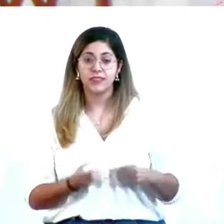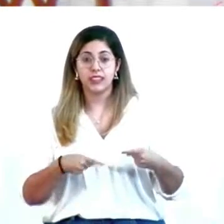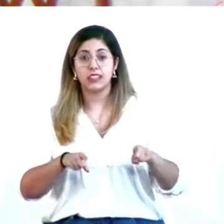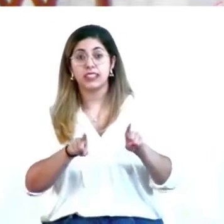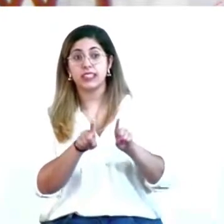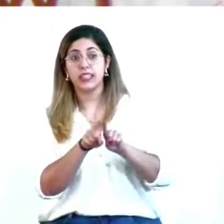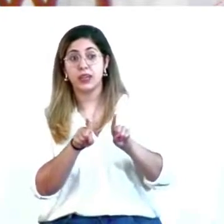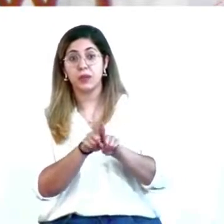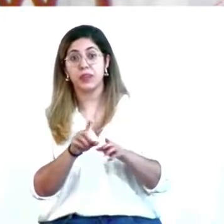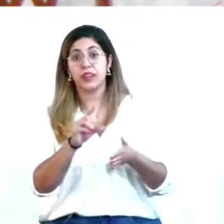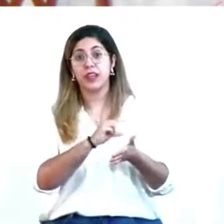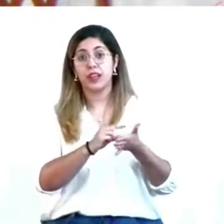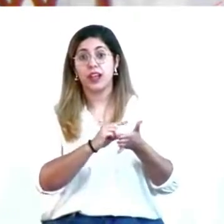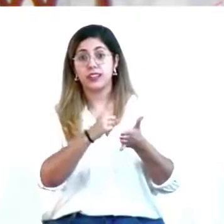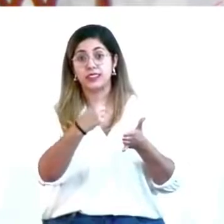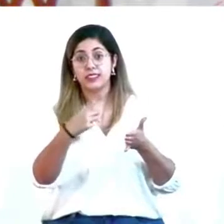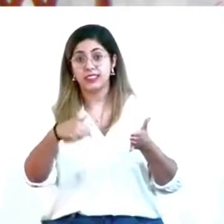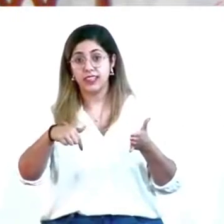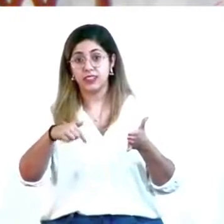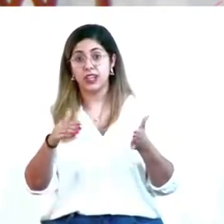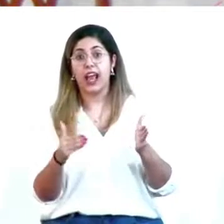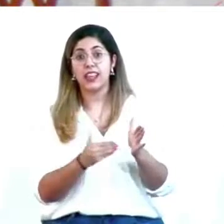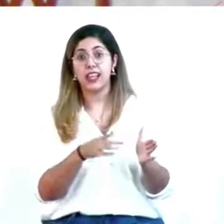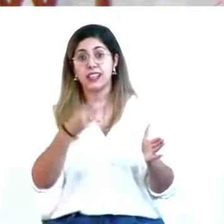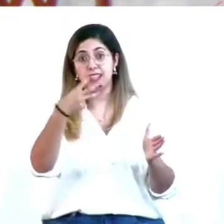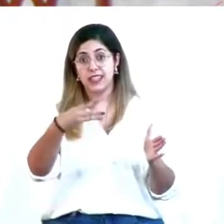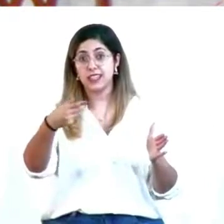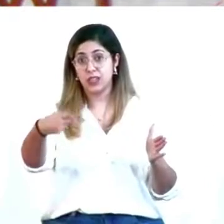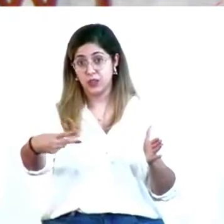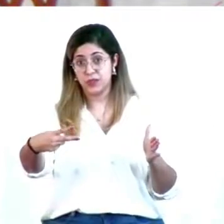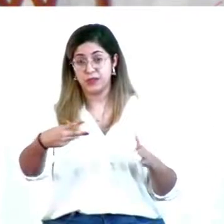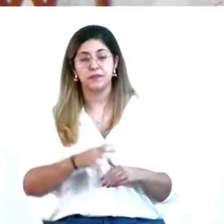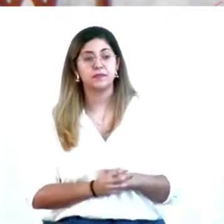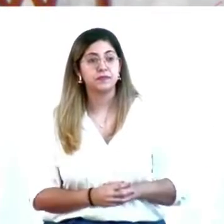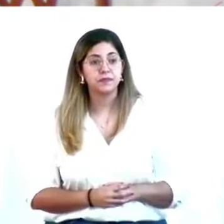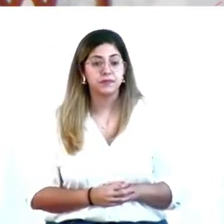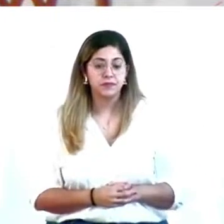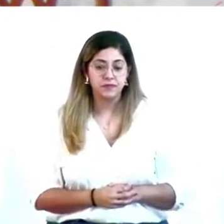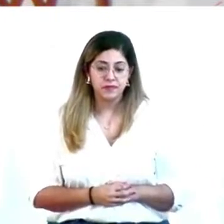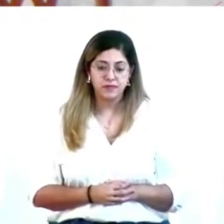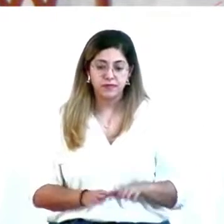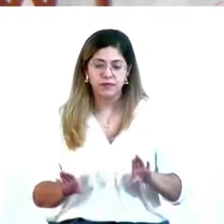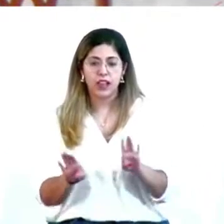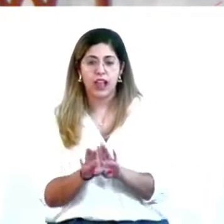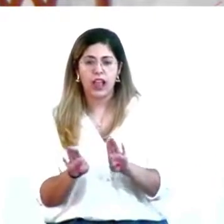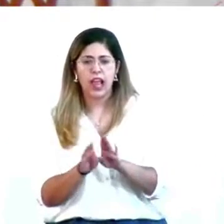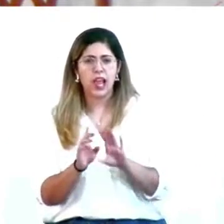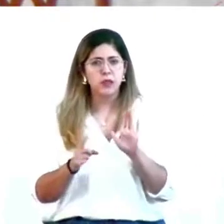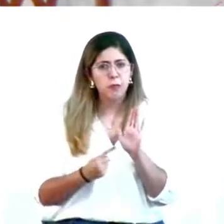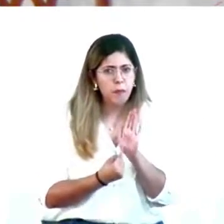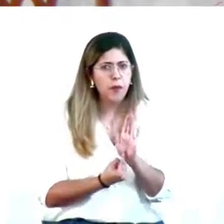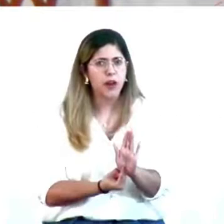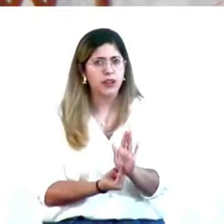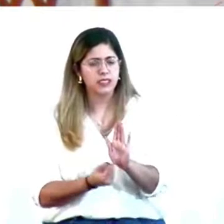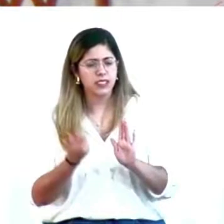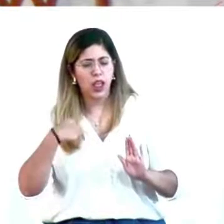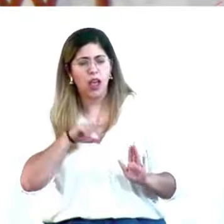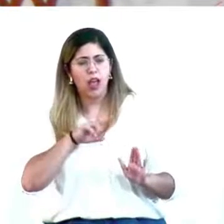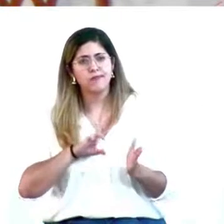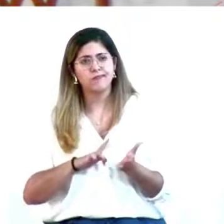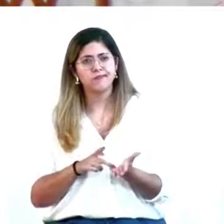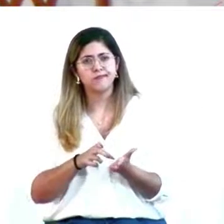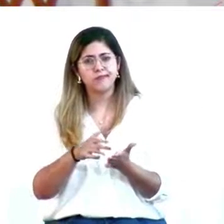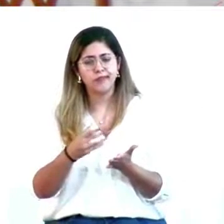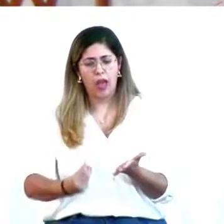versos de 17 a 32, como lemos também na liturgia, no segundo texto, ele vai mostrar a importância nessa caminhada